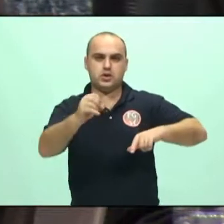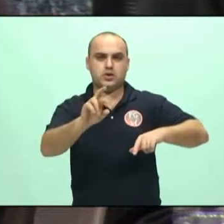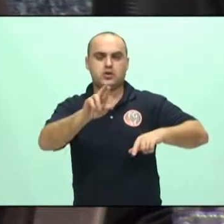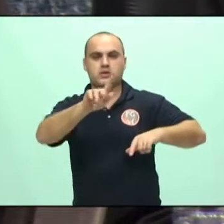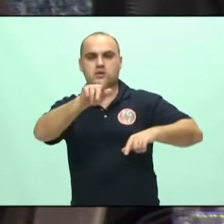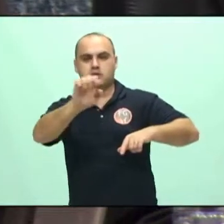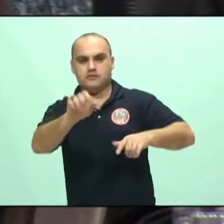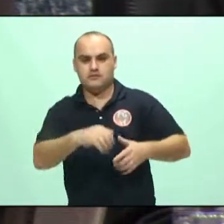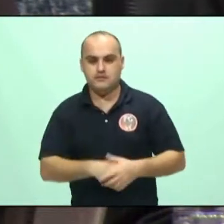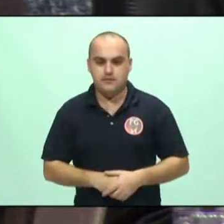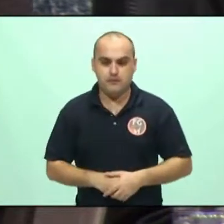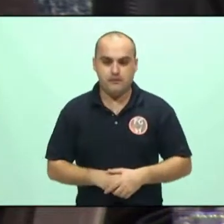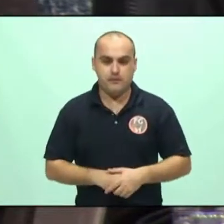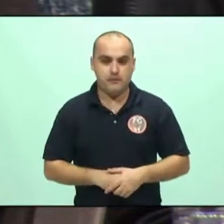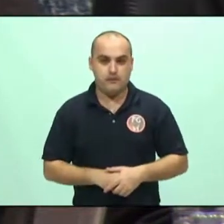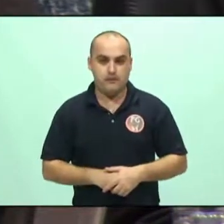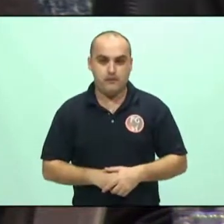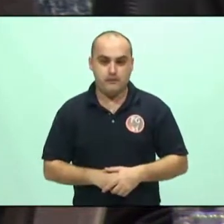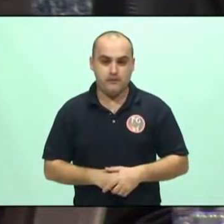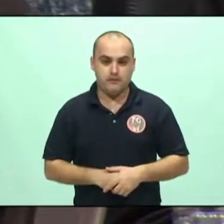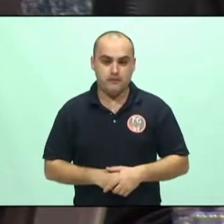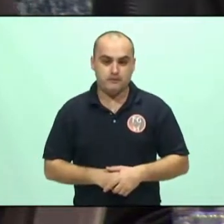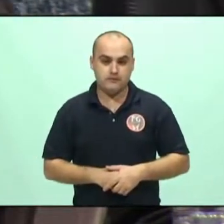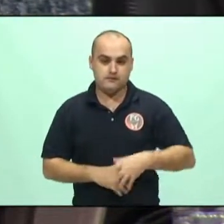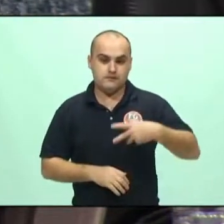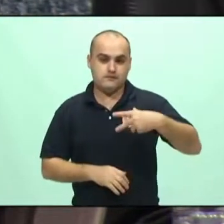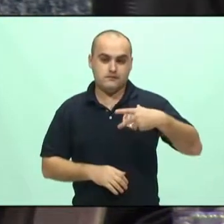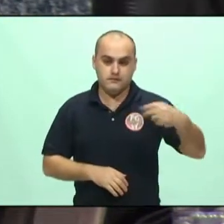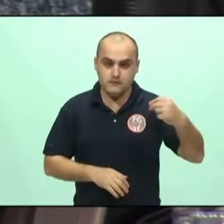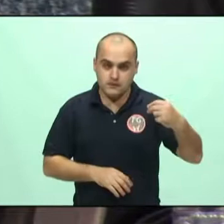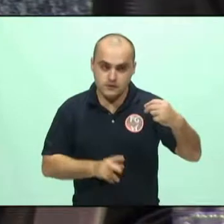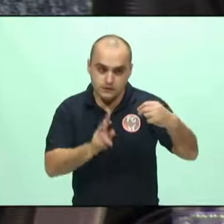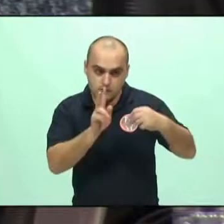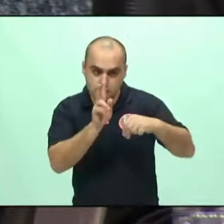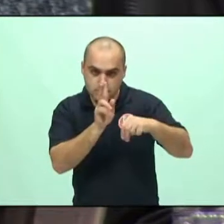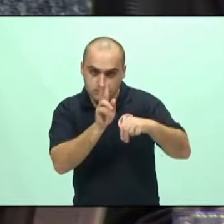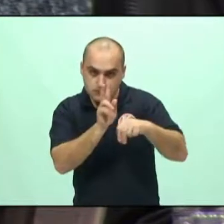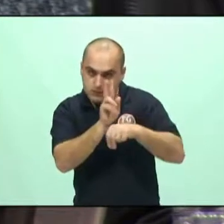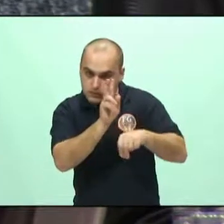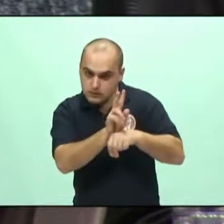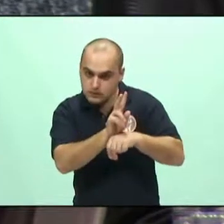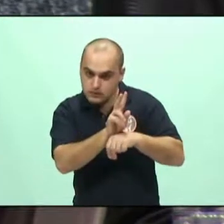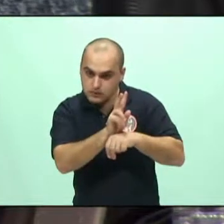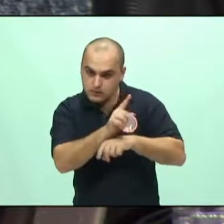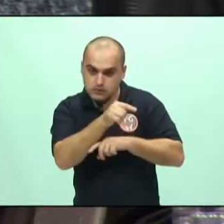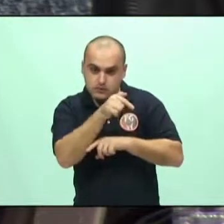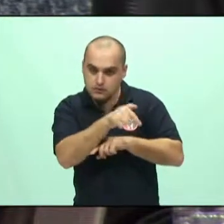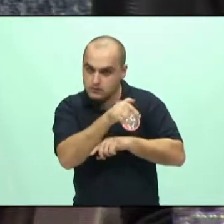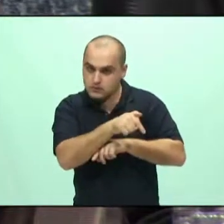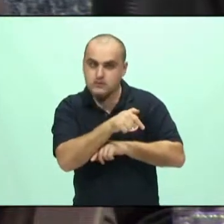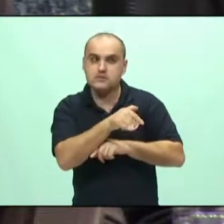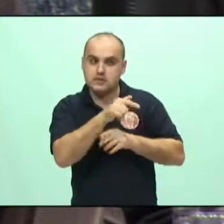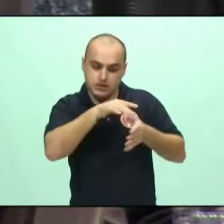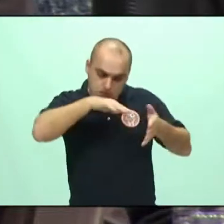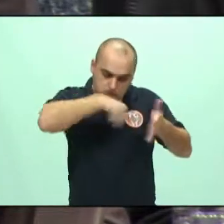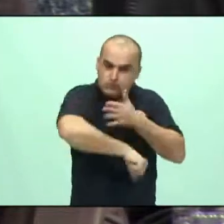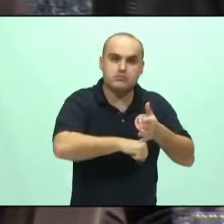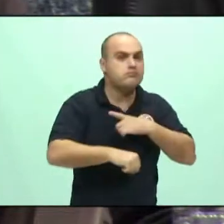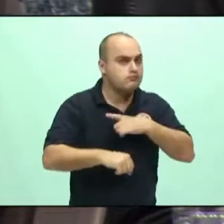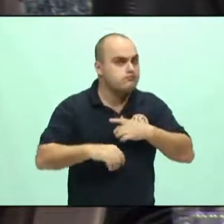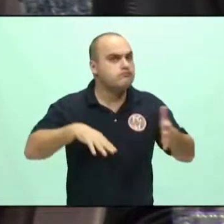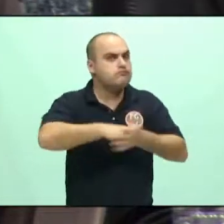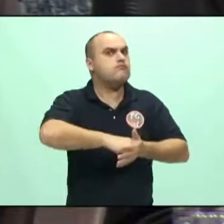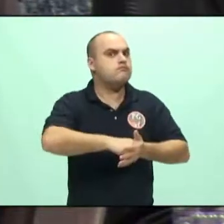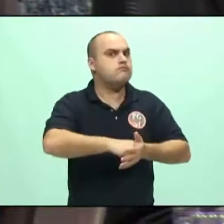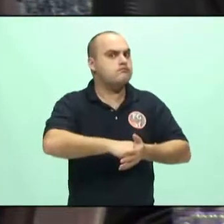do Santa Regina meu querido é uma arapuca é sair e cuidar para não ser pego porque ali você vai ser pego ali é terrível né terrível